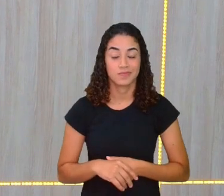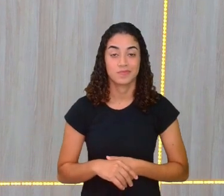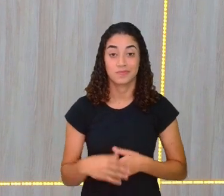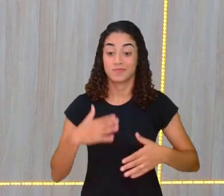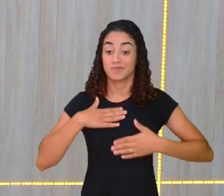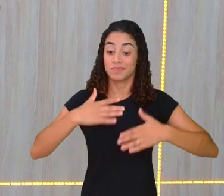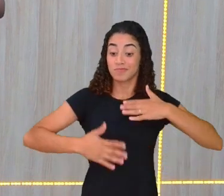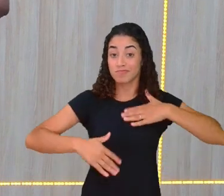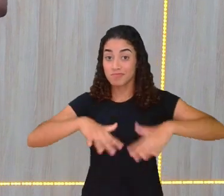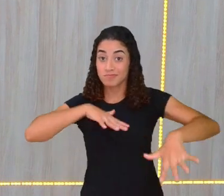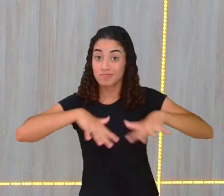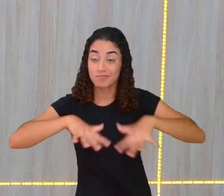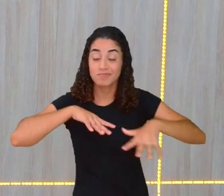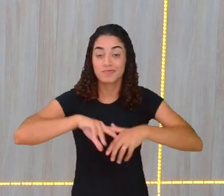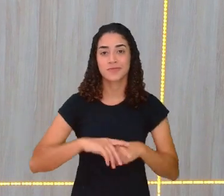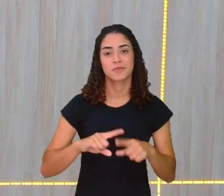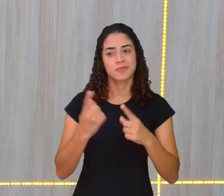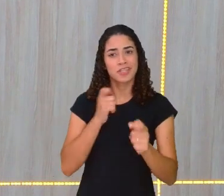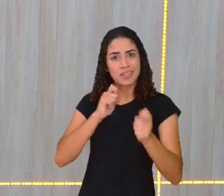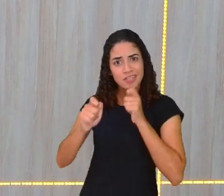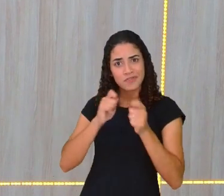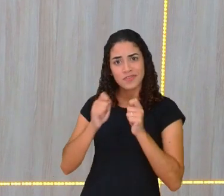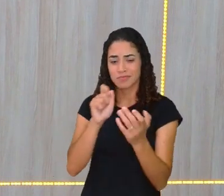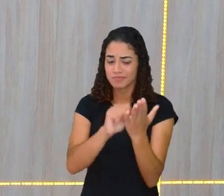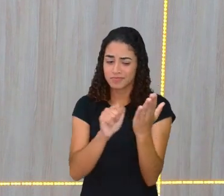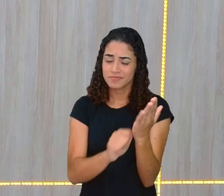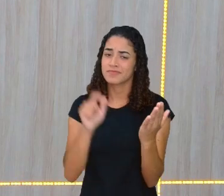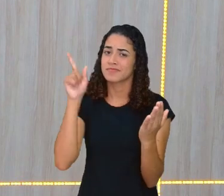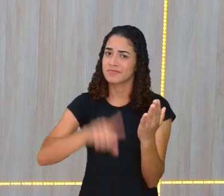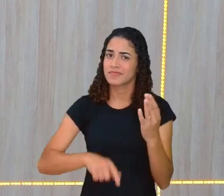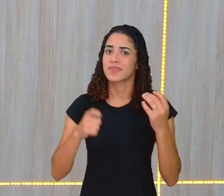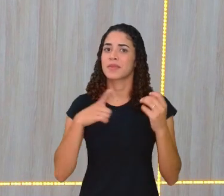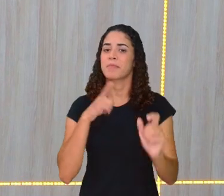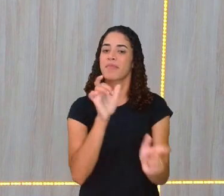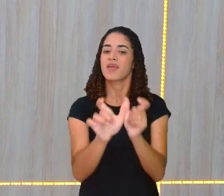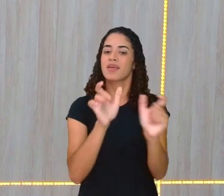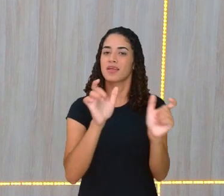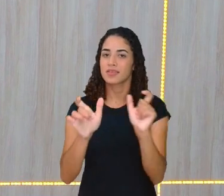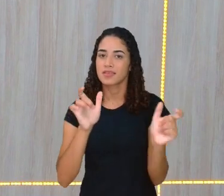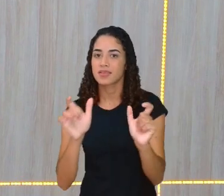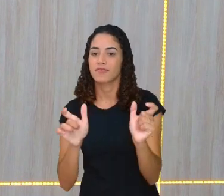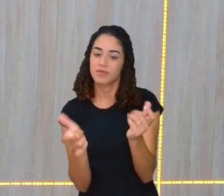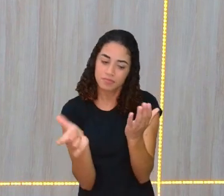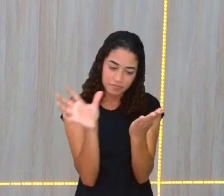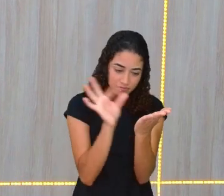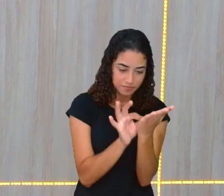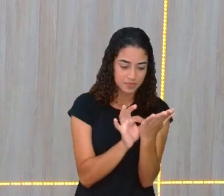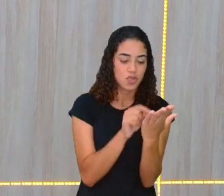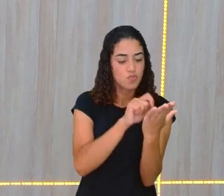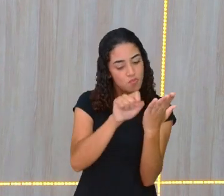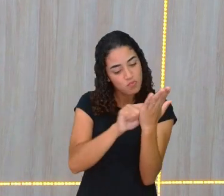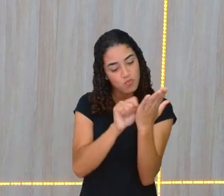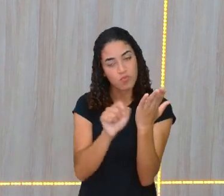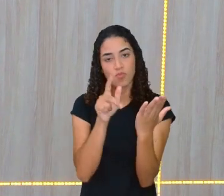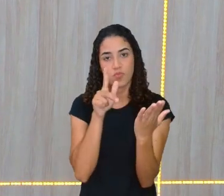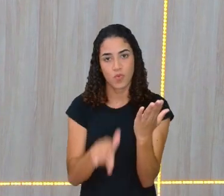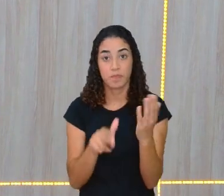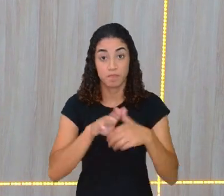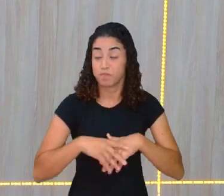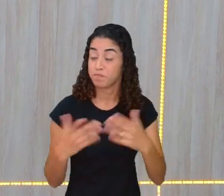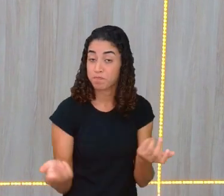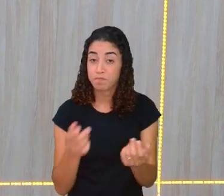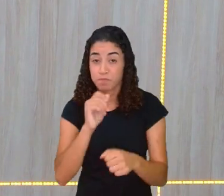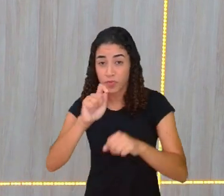do movimento corporal. Mas a entrevista transcrita, ela tem palavra por palavra aquilo que foi dito. Já nesse vídeo que a gente assistiu,